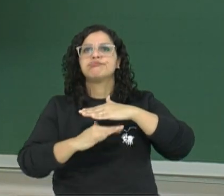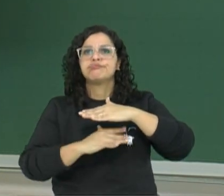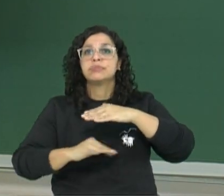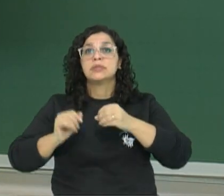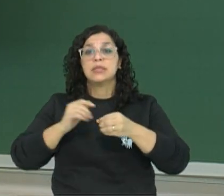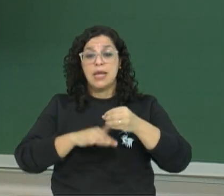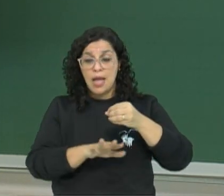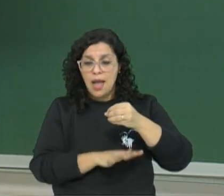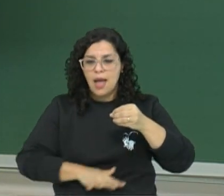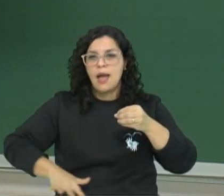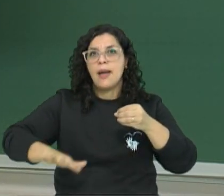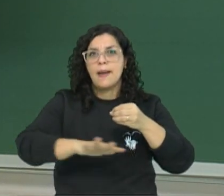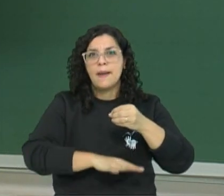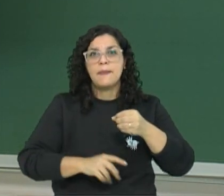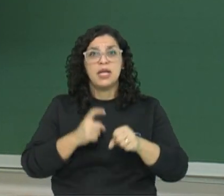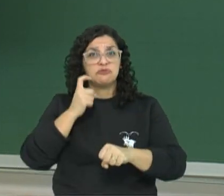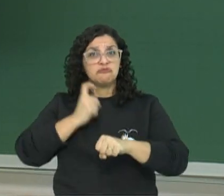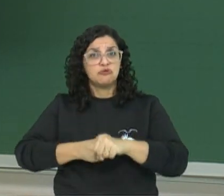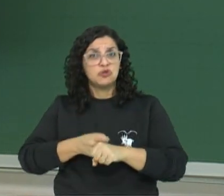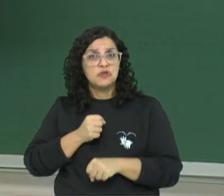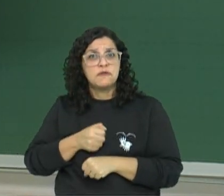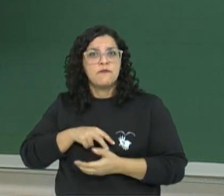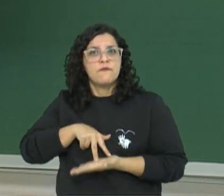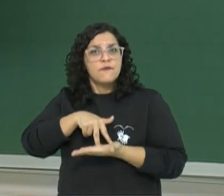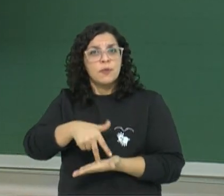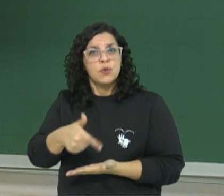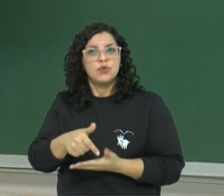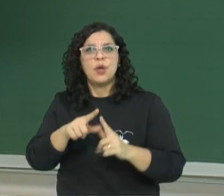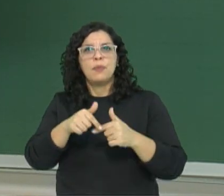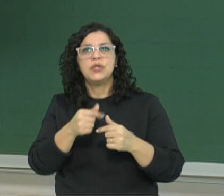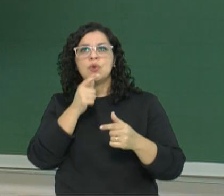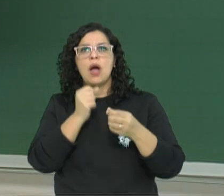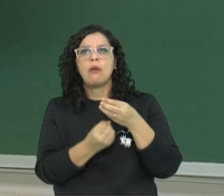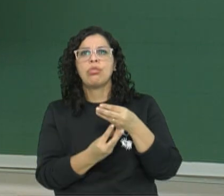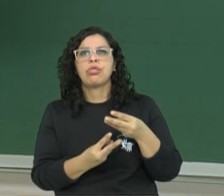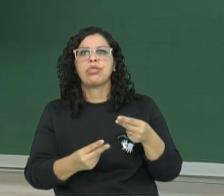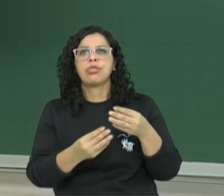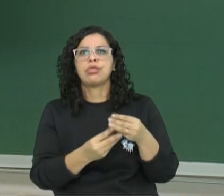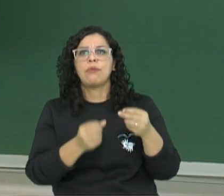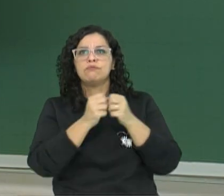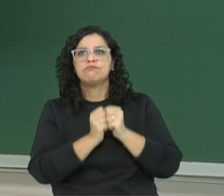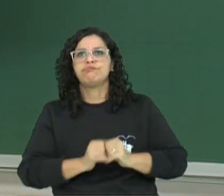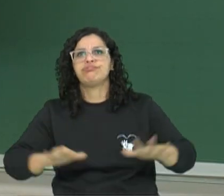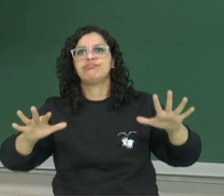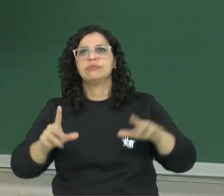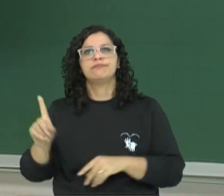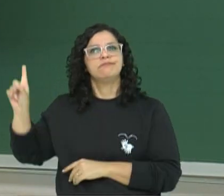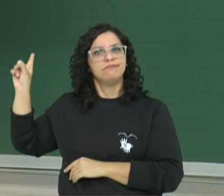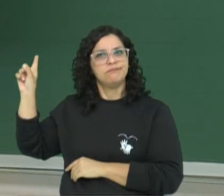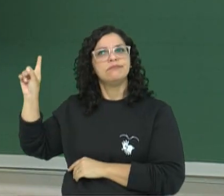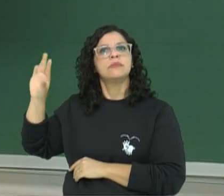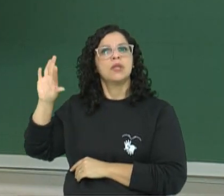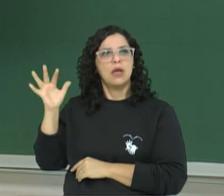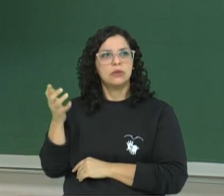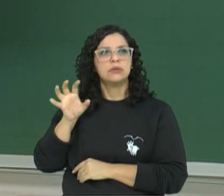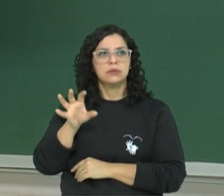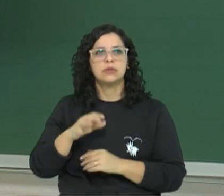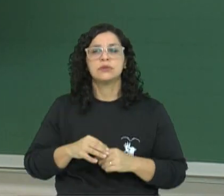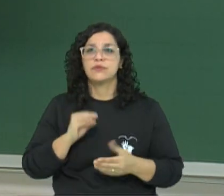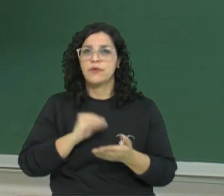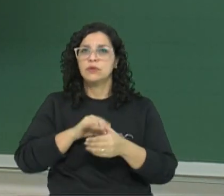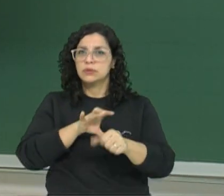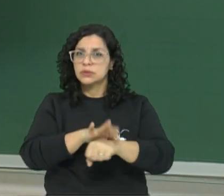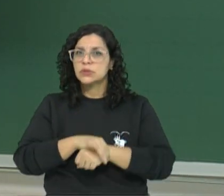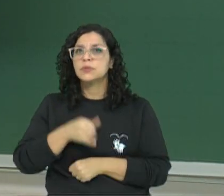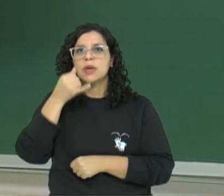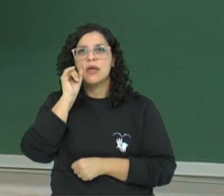base dela não estava bem segura, o resto, consequentemente, não será, né, não terá toda aquela segurança necessária